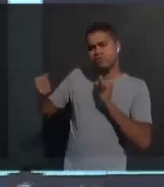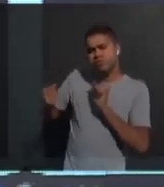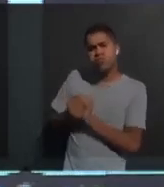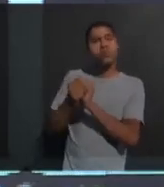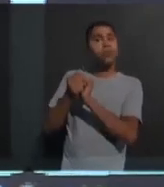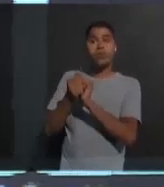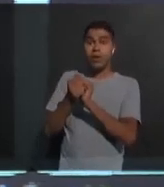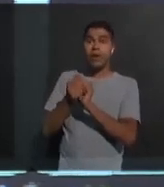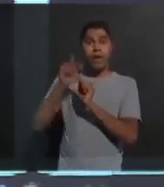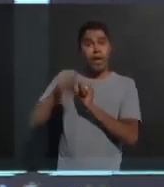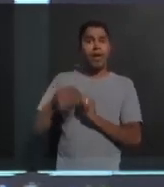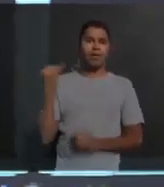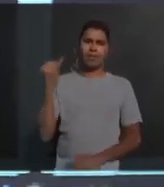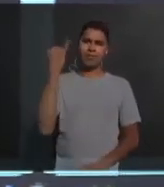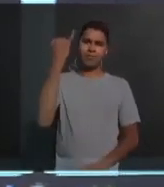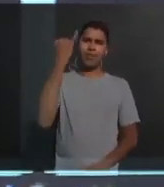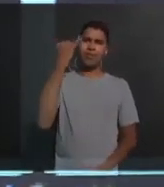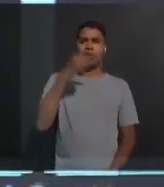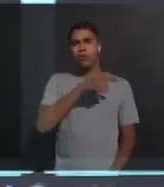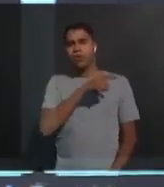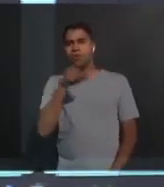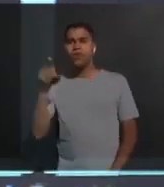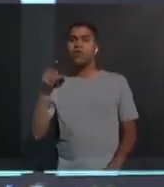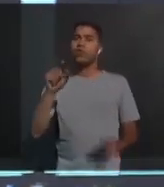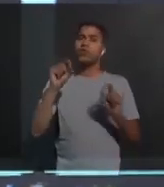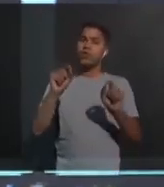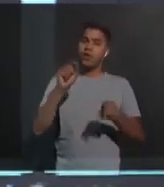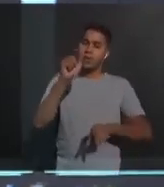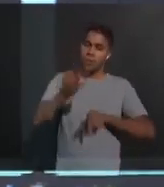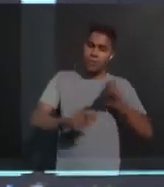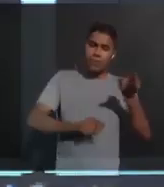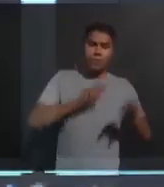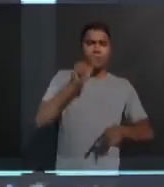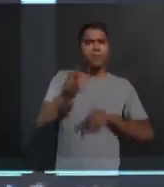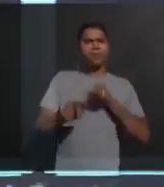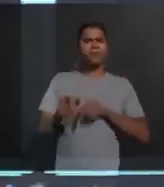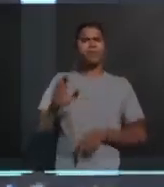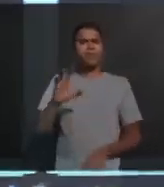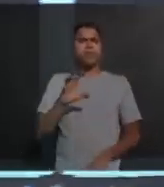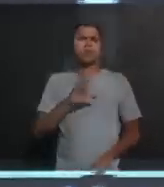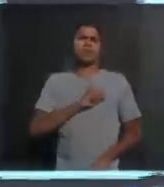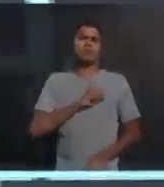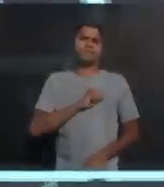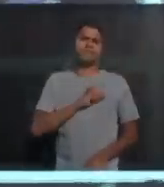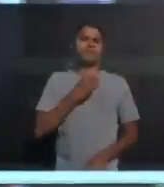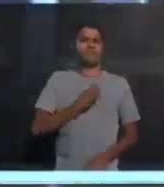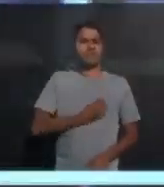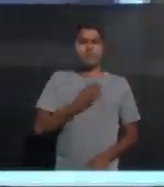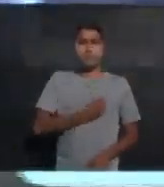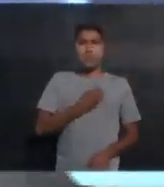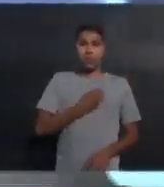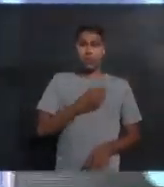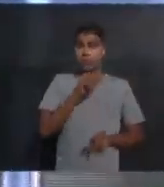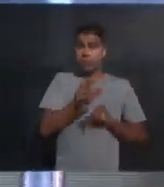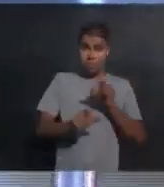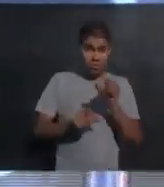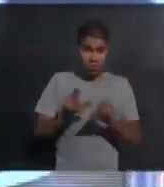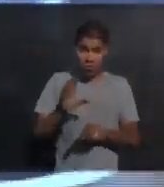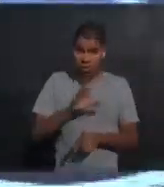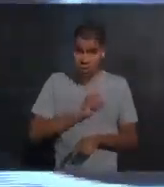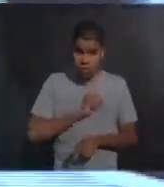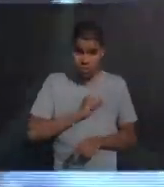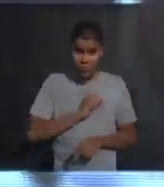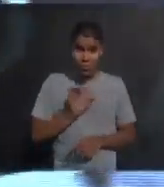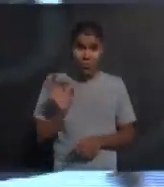e isso é importante é você estar com pessoas que jean mama a vida sem pessoas que você ama não